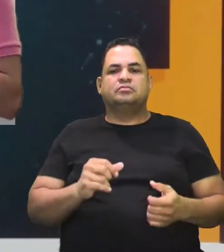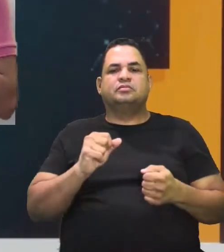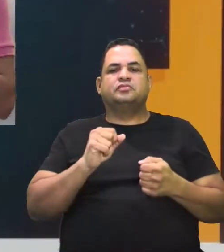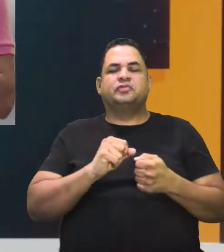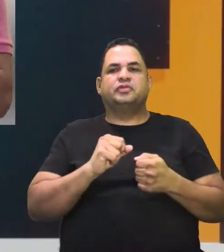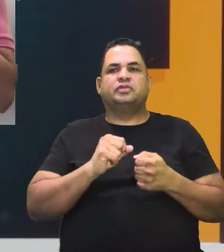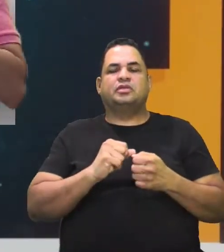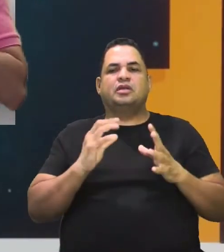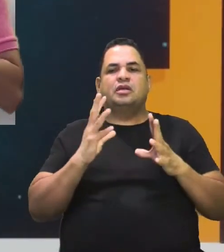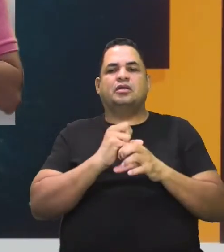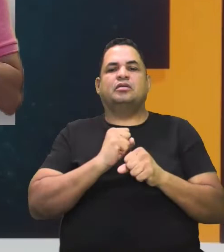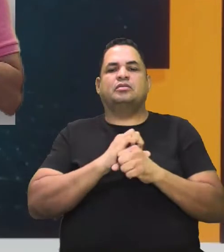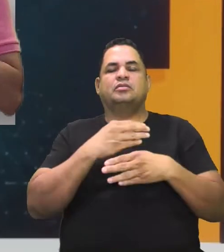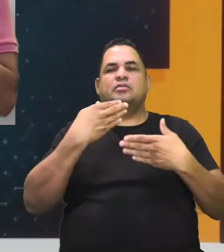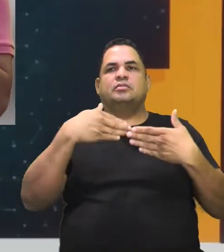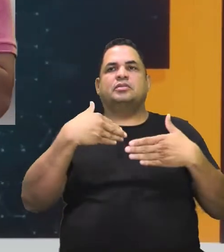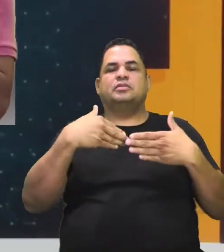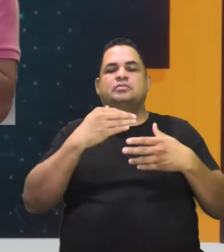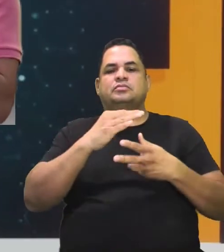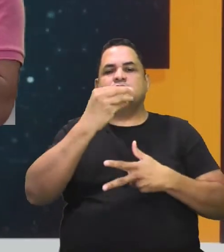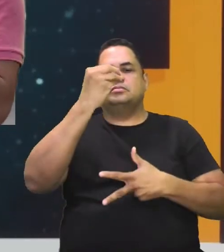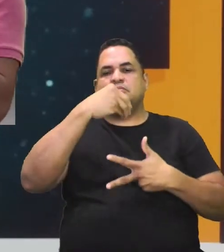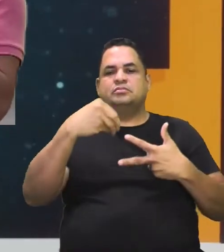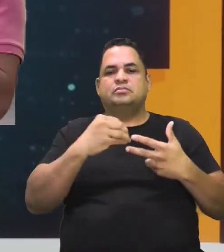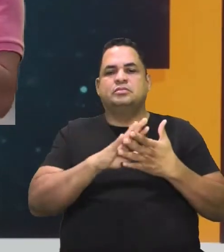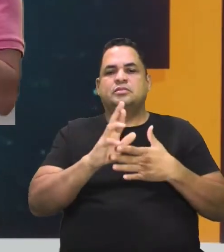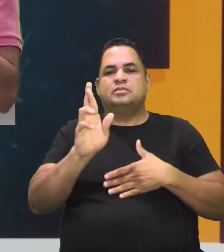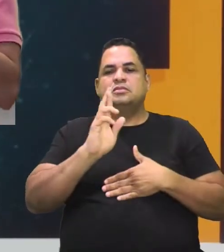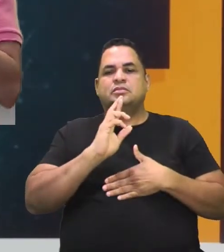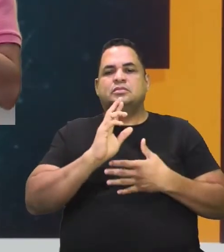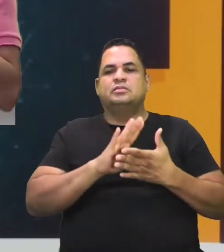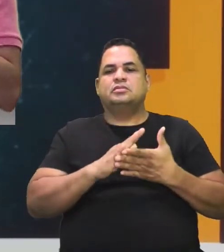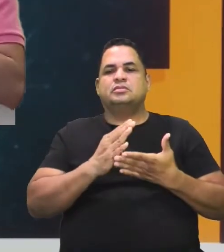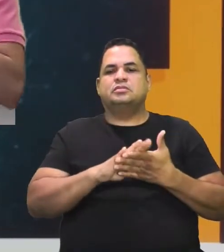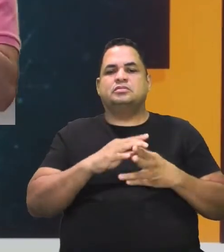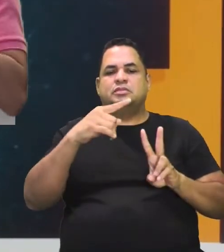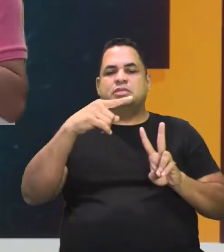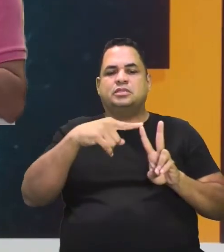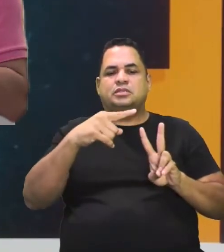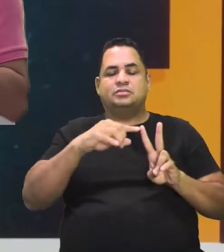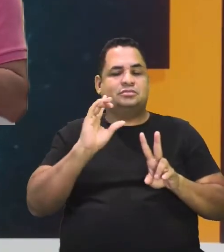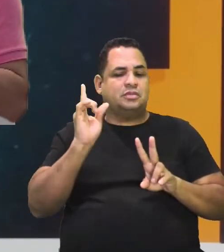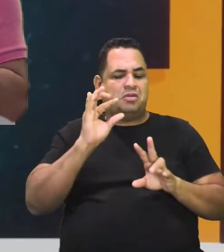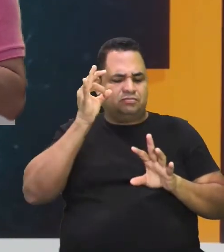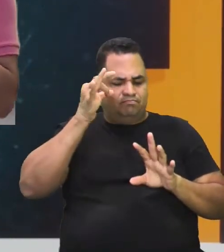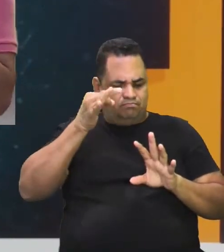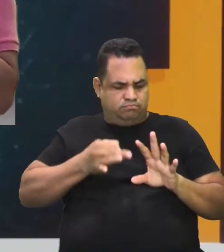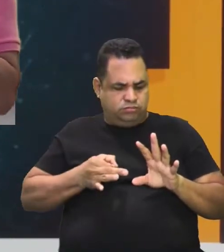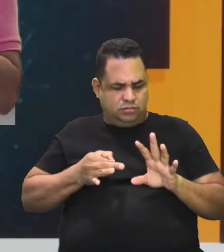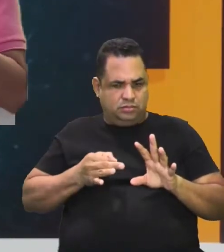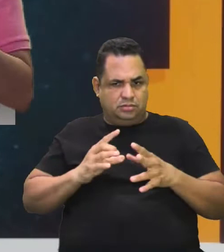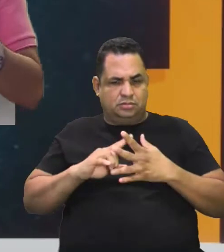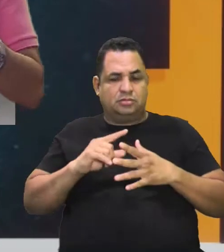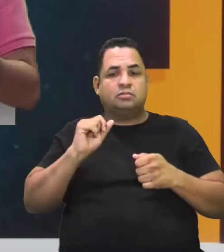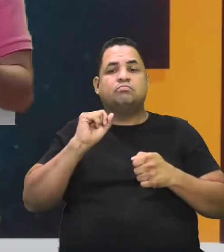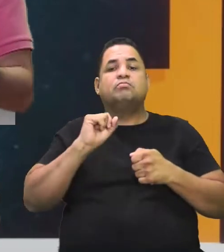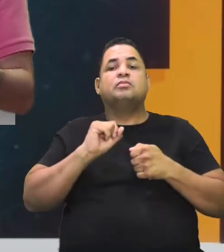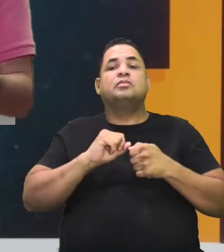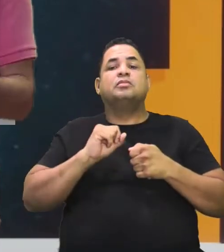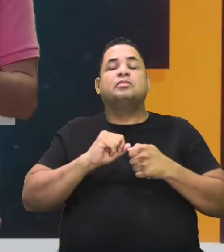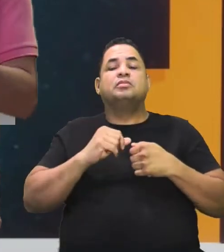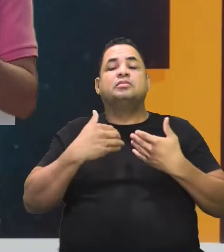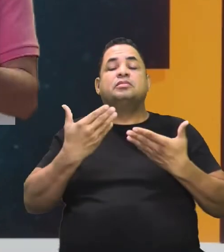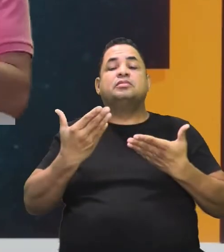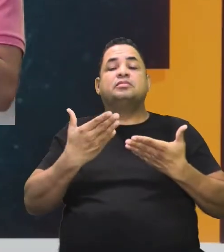uma conta lá na prova do Enem e a minha resposta está com uma raiz que não é exata. O que eu faço a